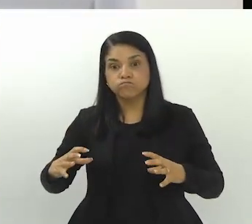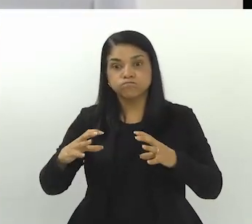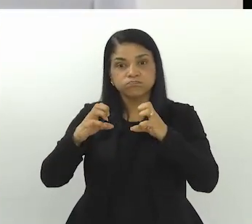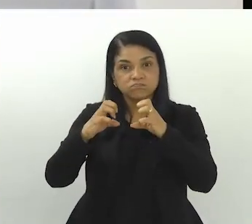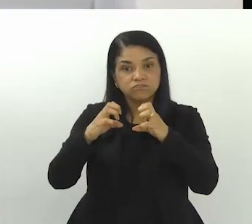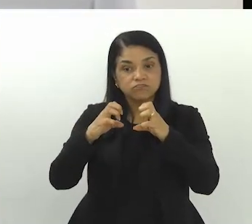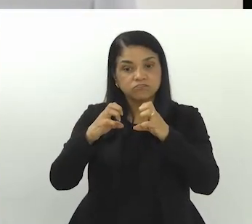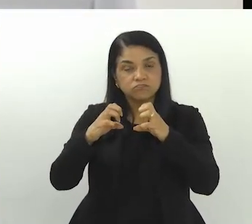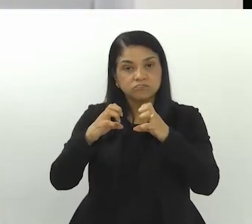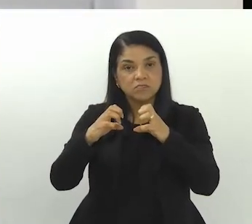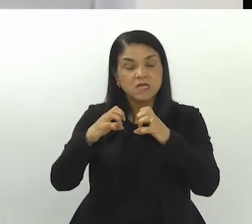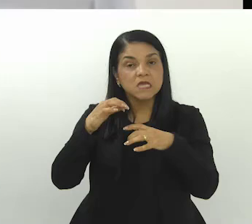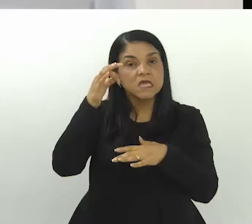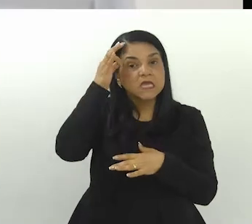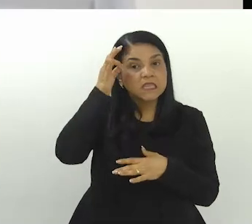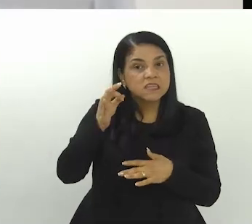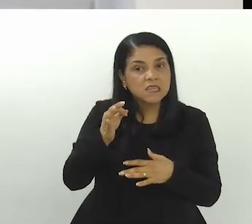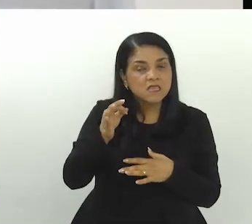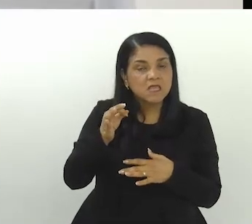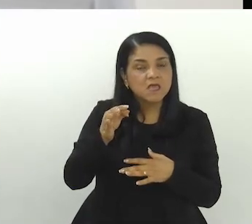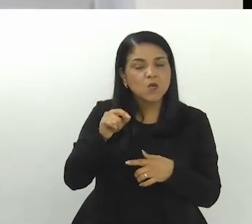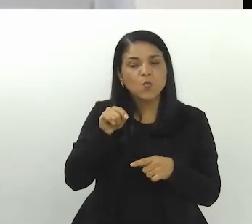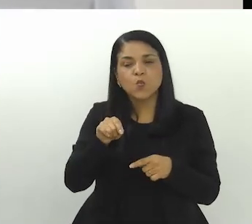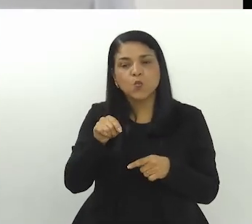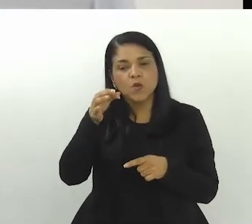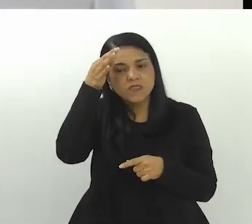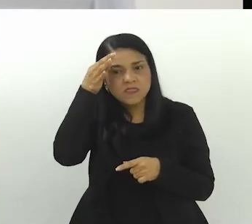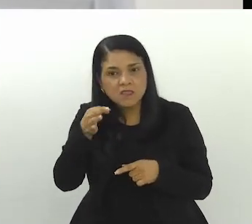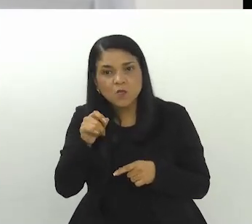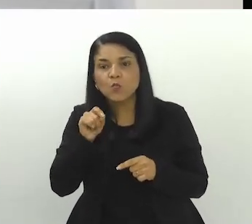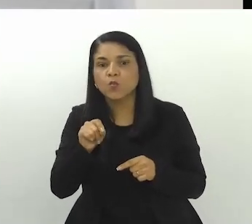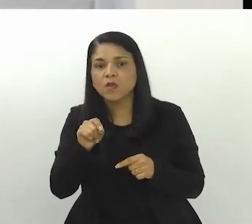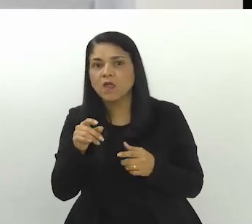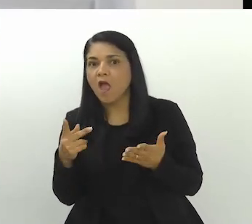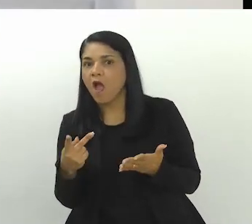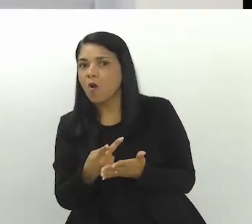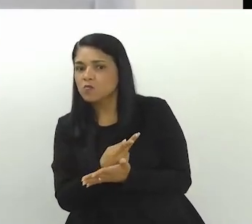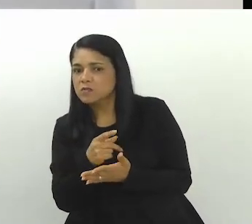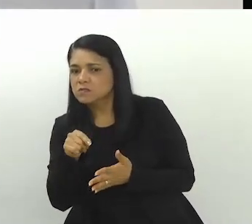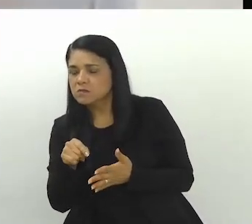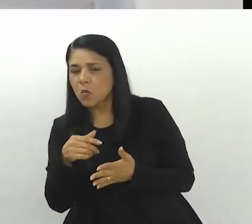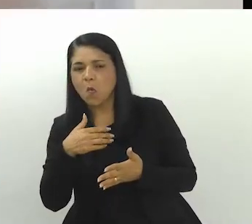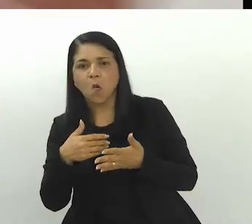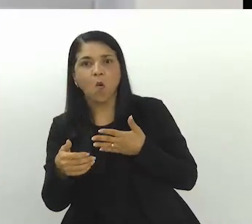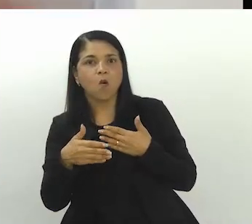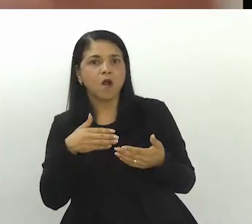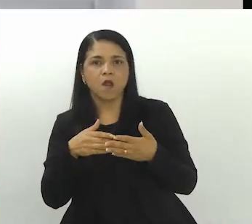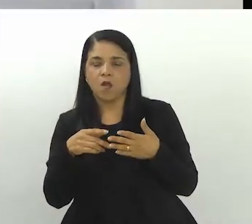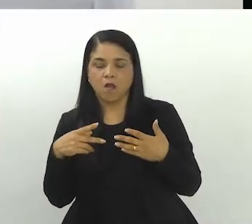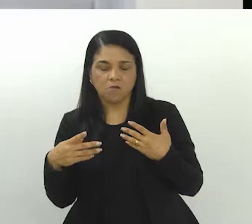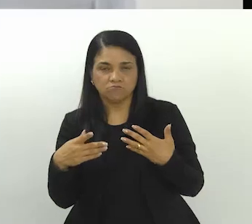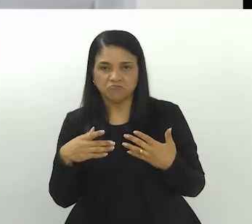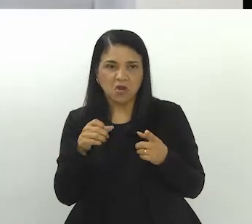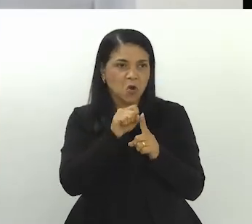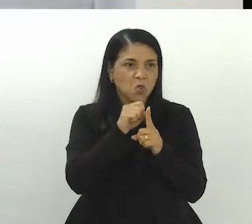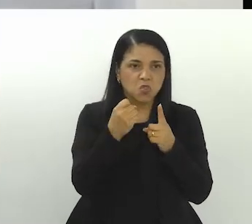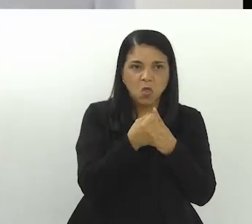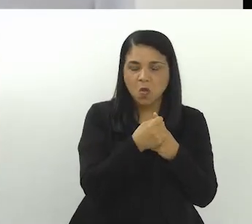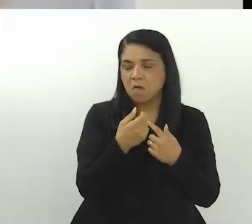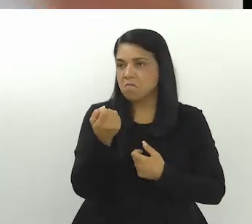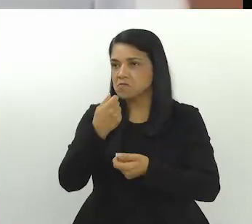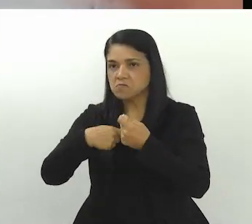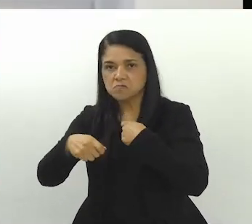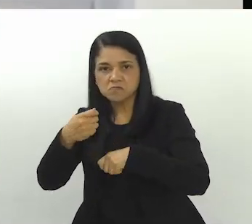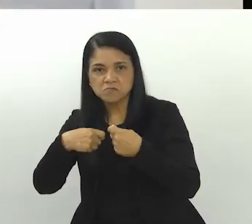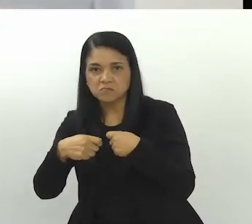desses confrontos, quer dizer, buscar compreender quais são as suas raízes, né, sejam elas quais forem,